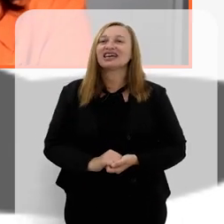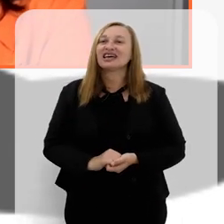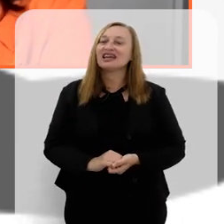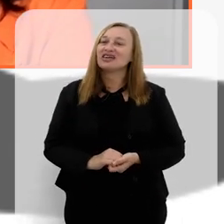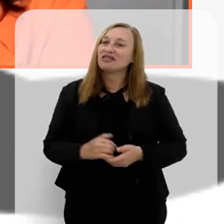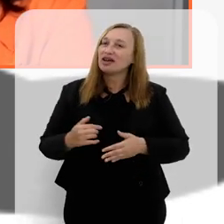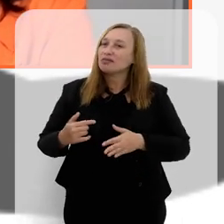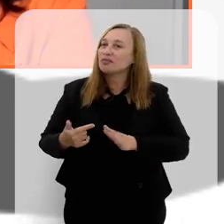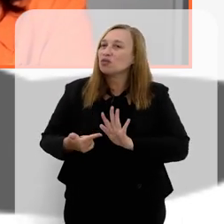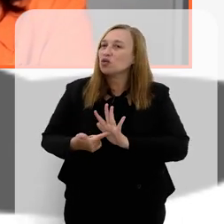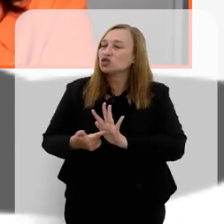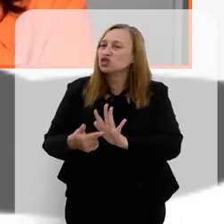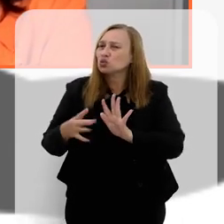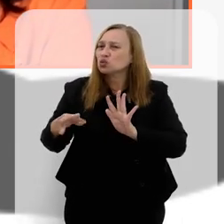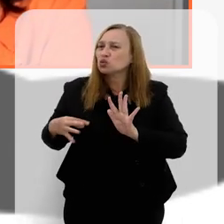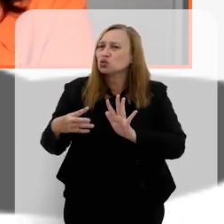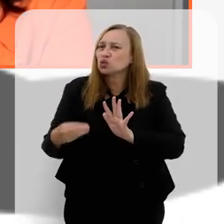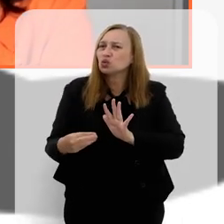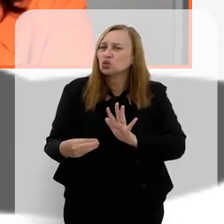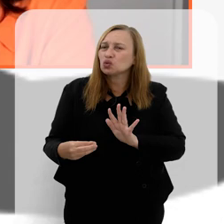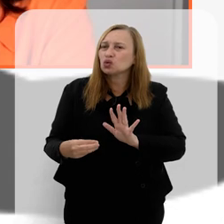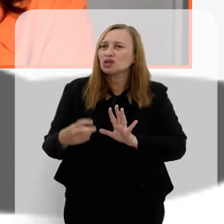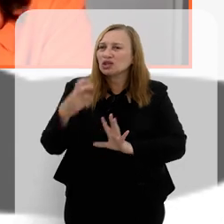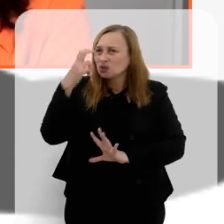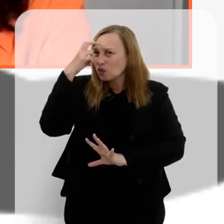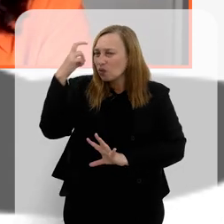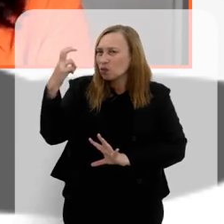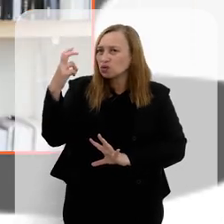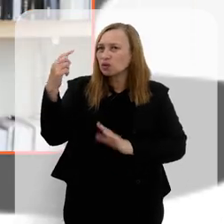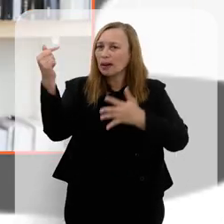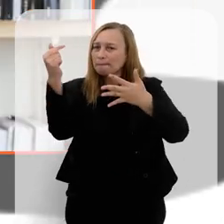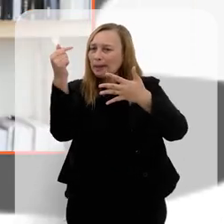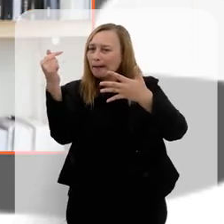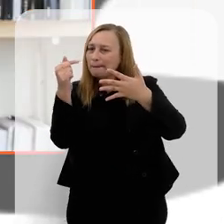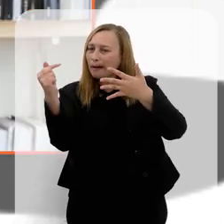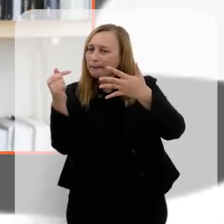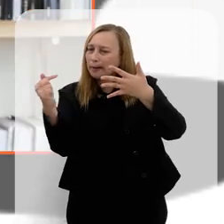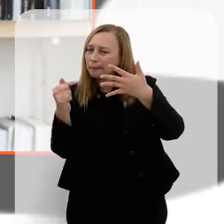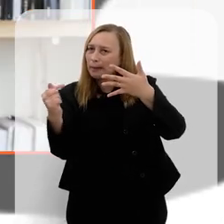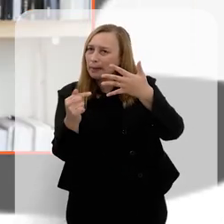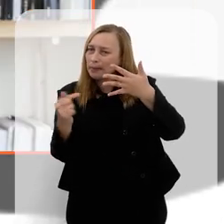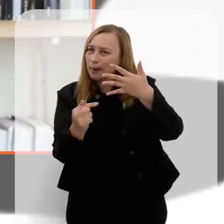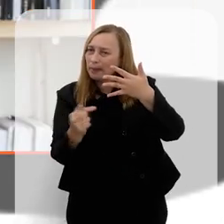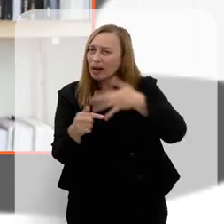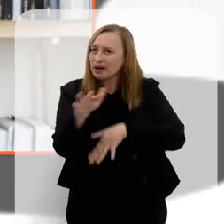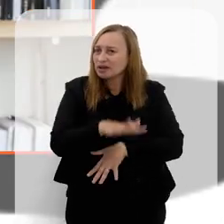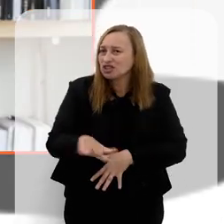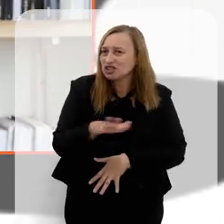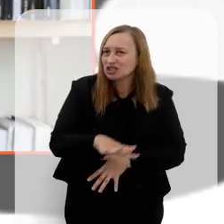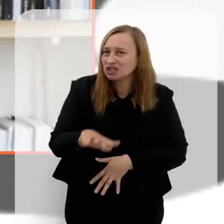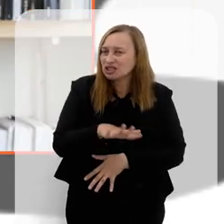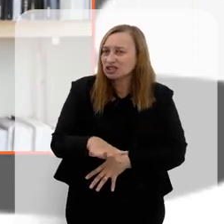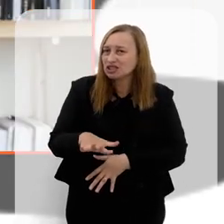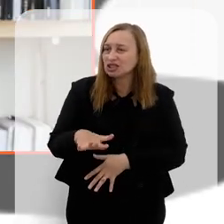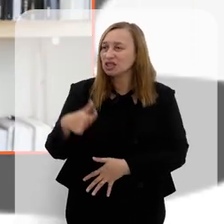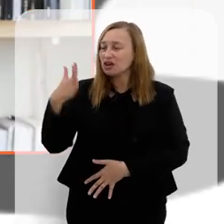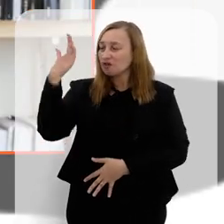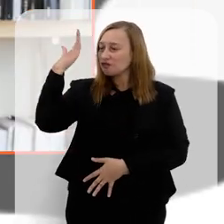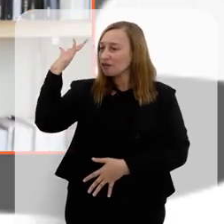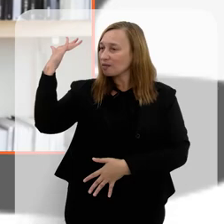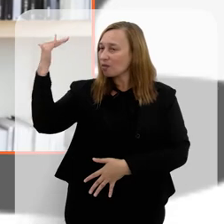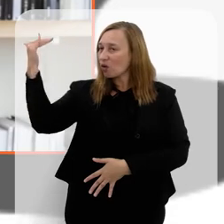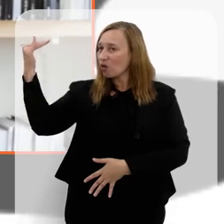vai permeando, ele vai costurando tudo isso com muita cultura. Pontuando para a criança as grandes